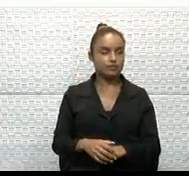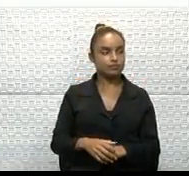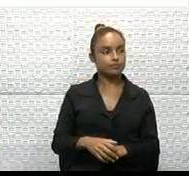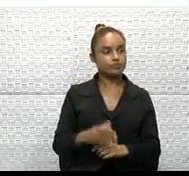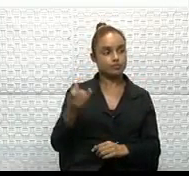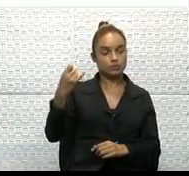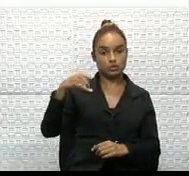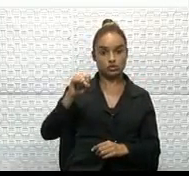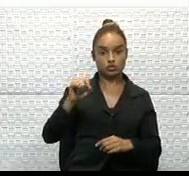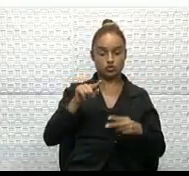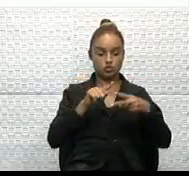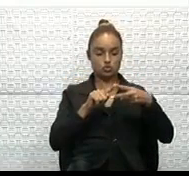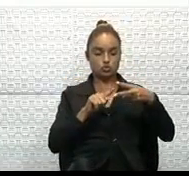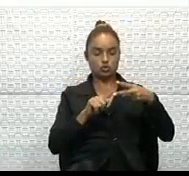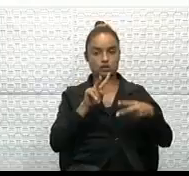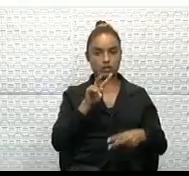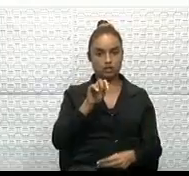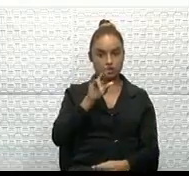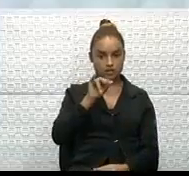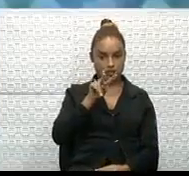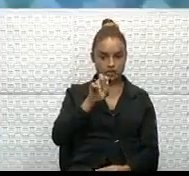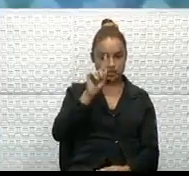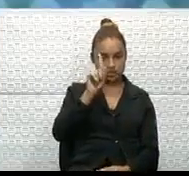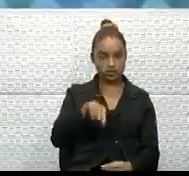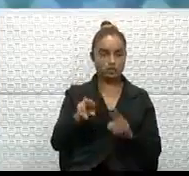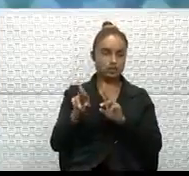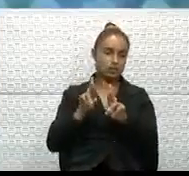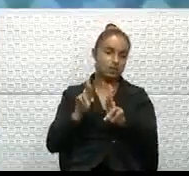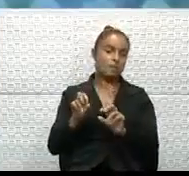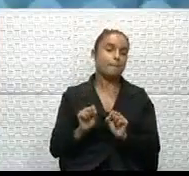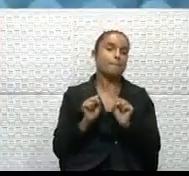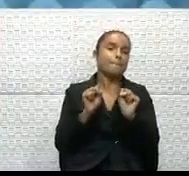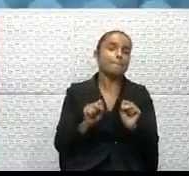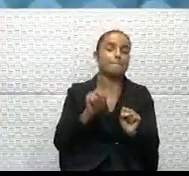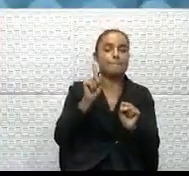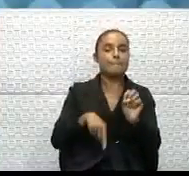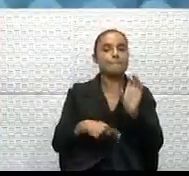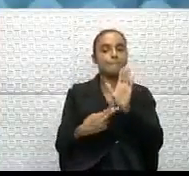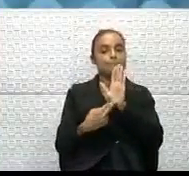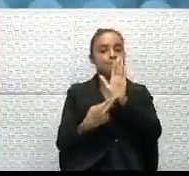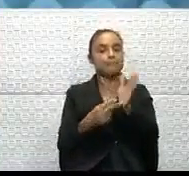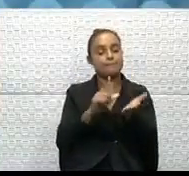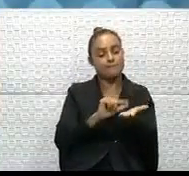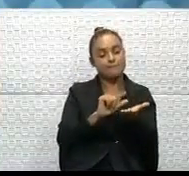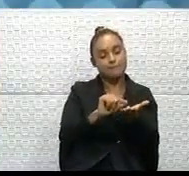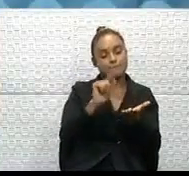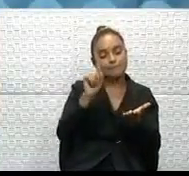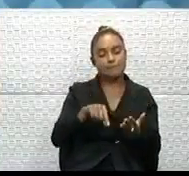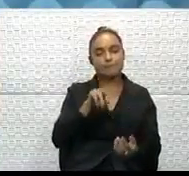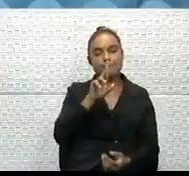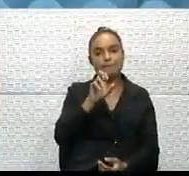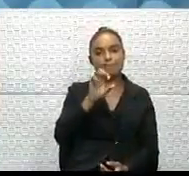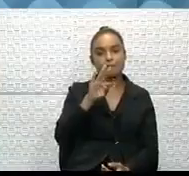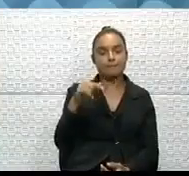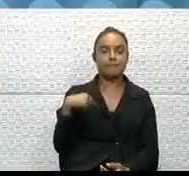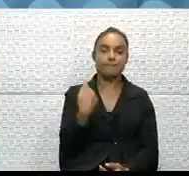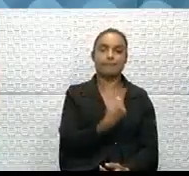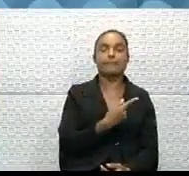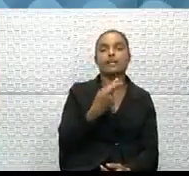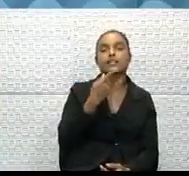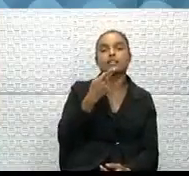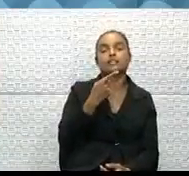Então, se a relação entre duas variáveis puder ser representada graficamente por meio de uma reta, nós dizemos que